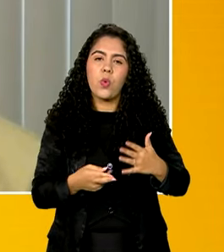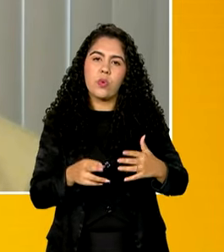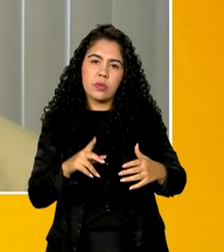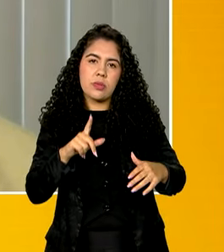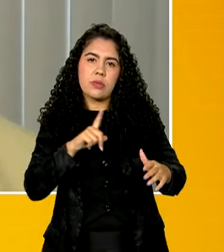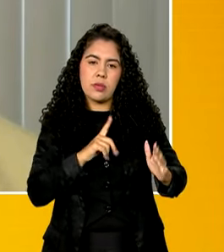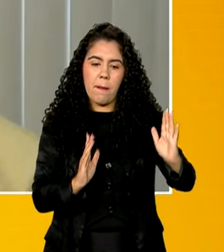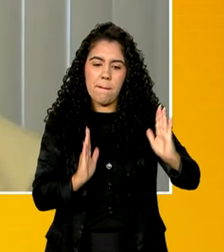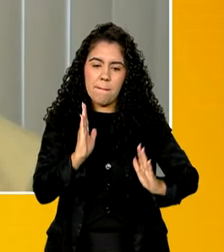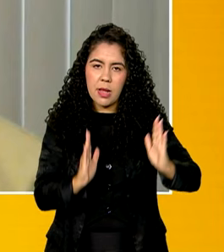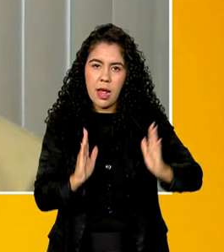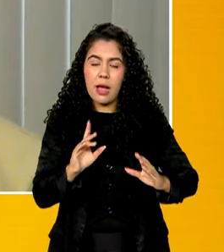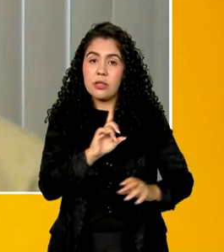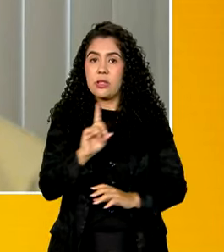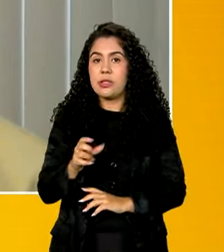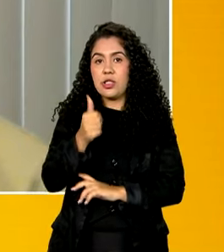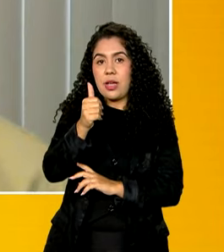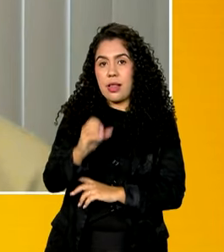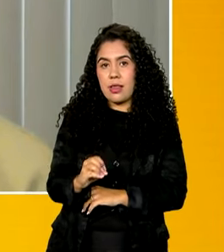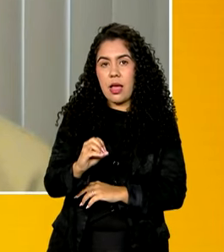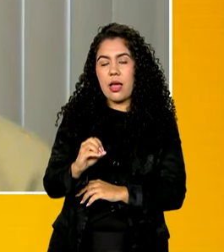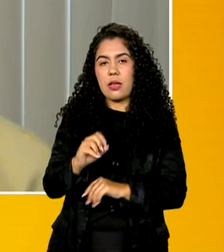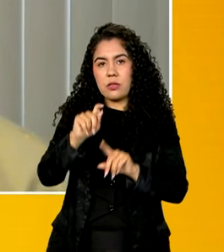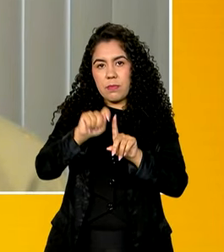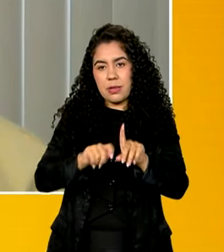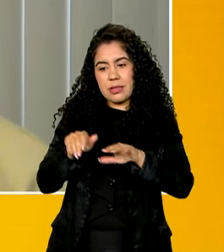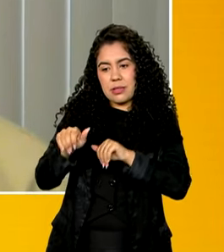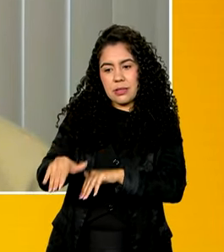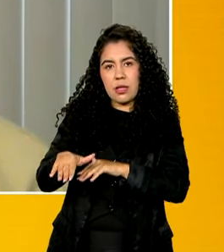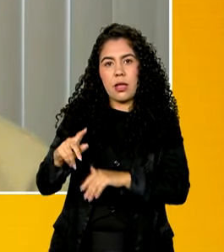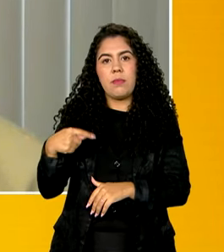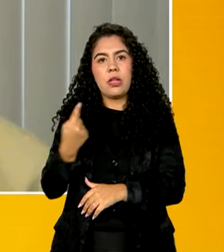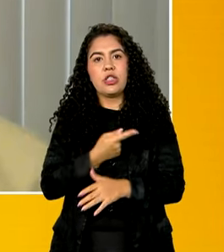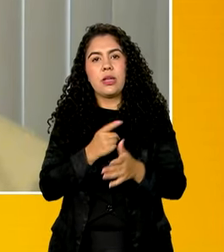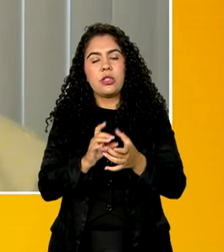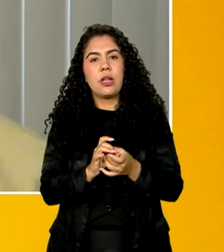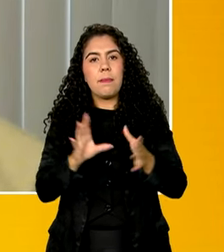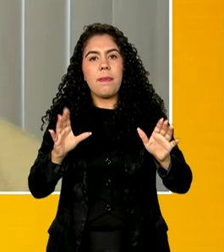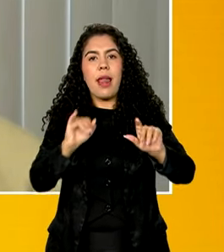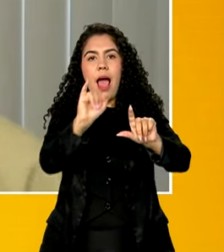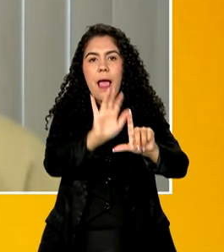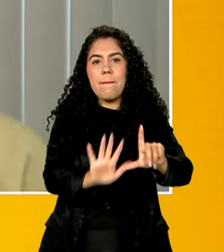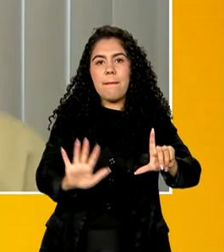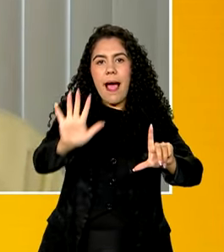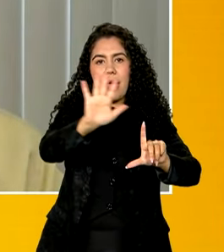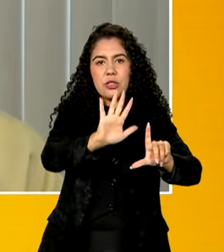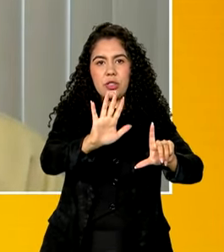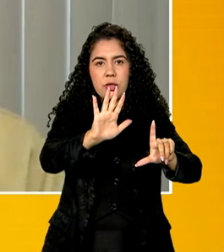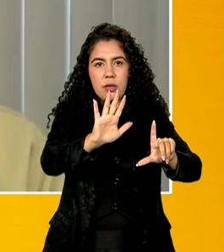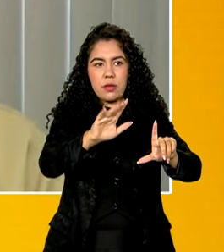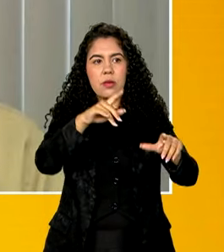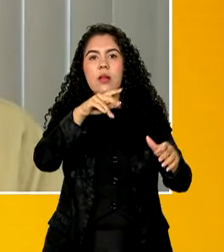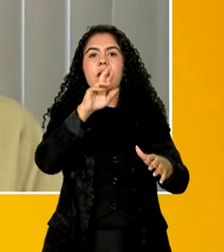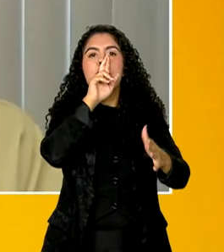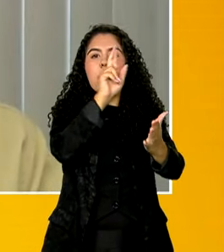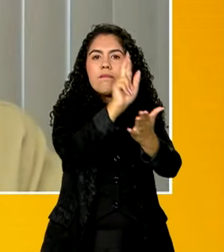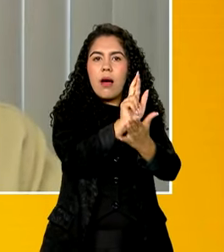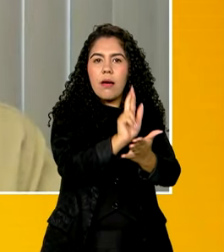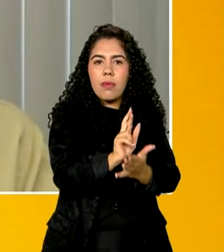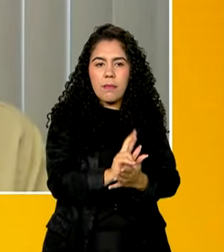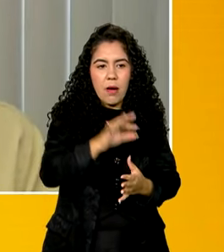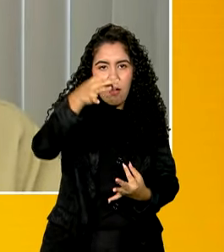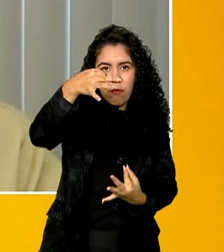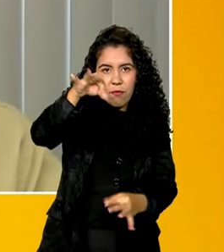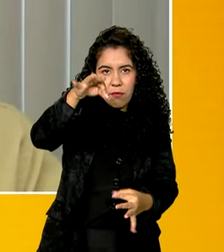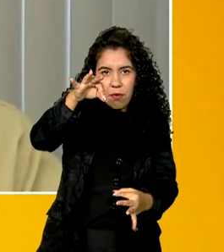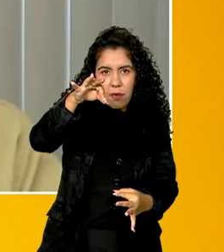10 de setembro, nós vamos liberar também a imagem dos cartões de respostas, tá? Que aí todo candidato pode ter a certeza do que.